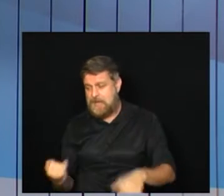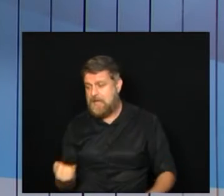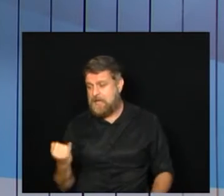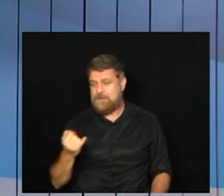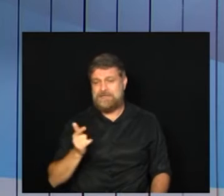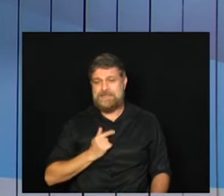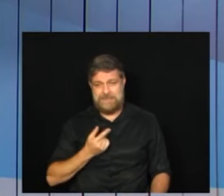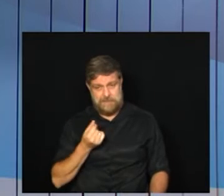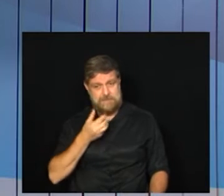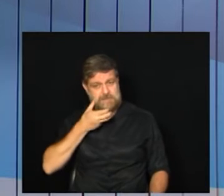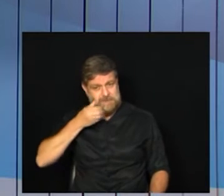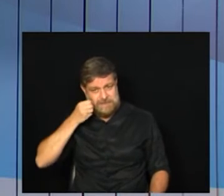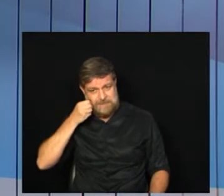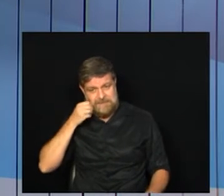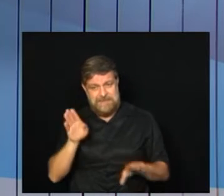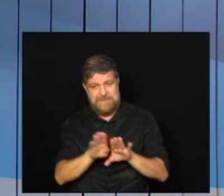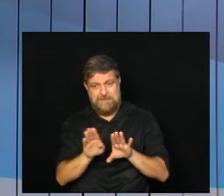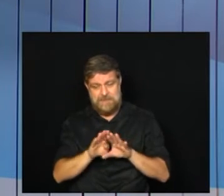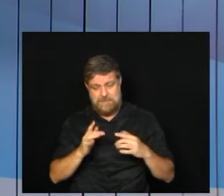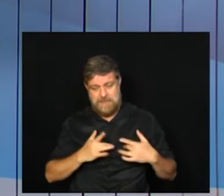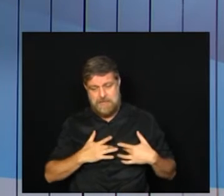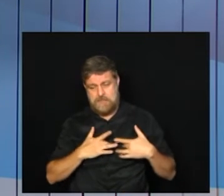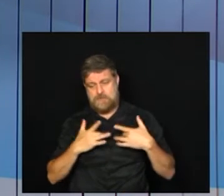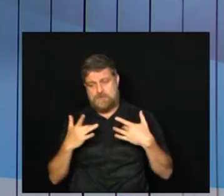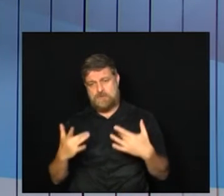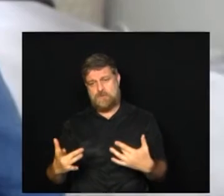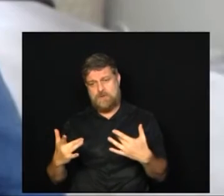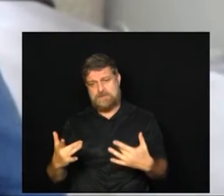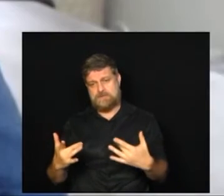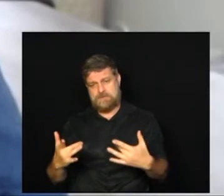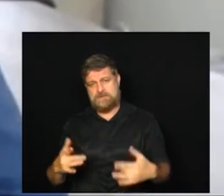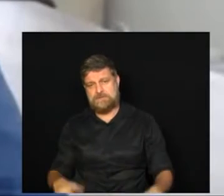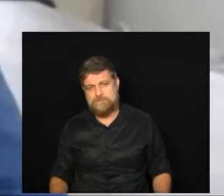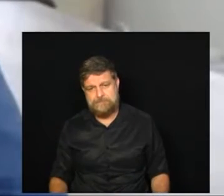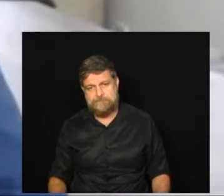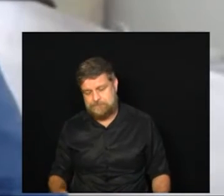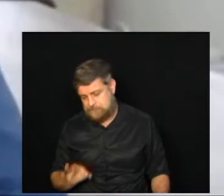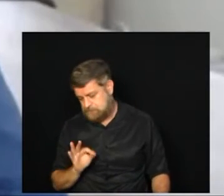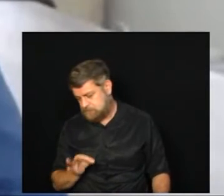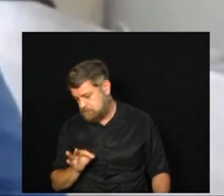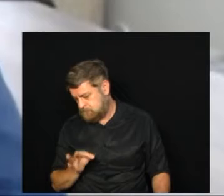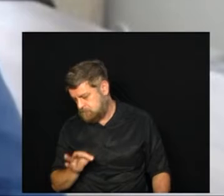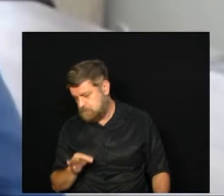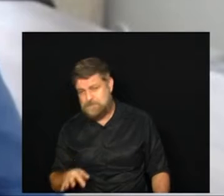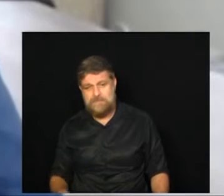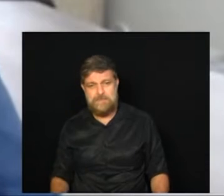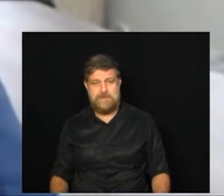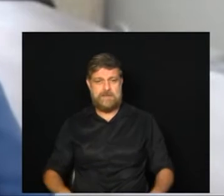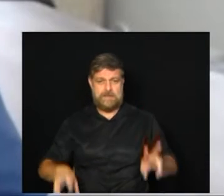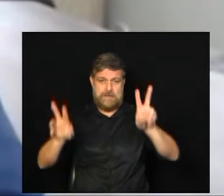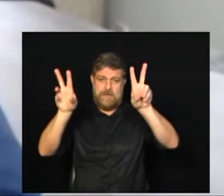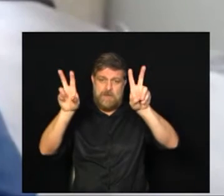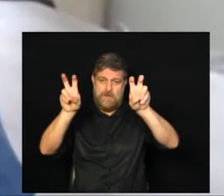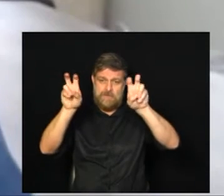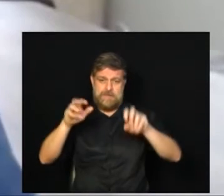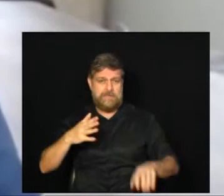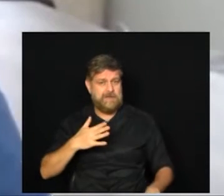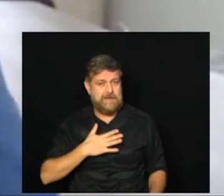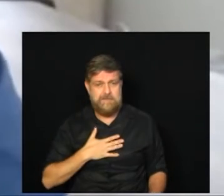de todos você se pega, né? Vou continuar no aluguel, vou investir em apartamento, então é sempre